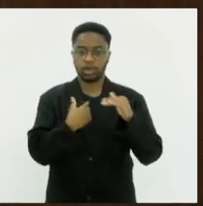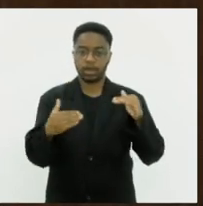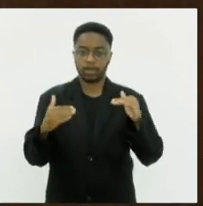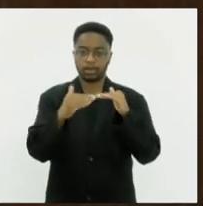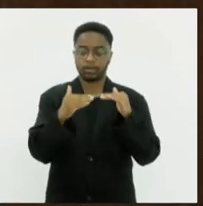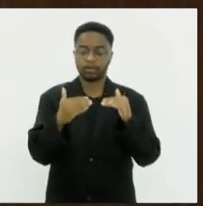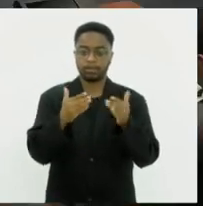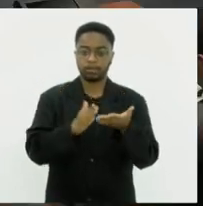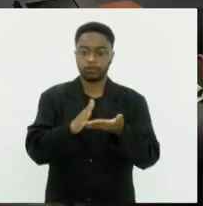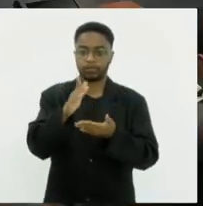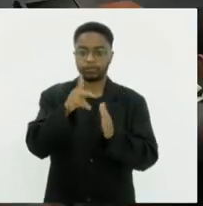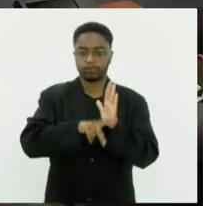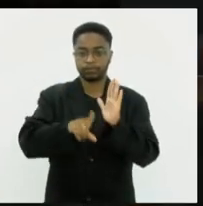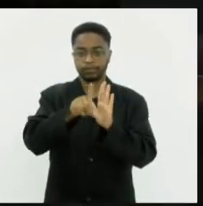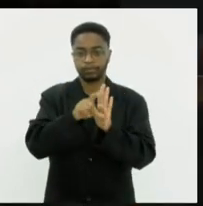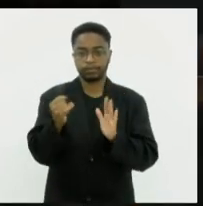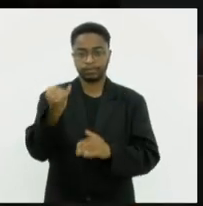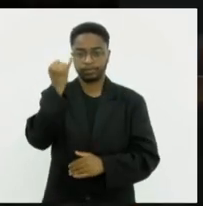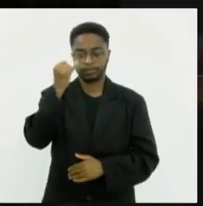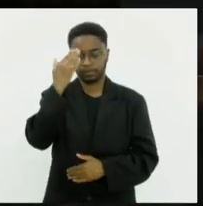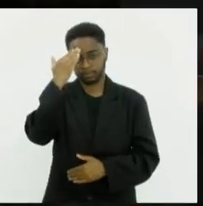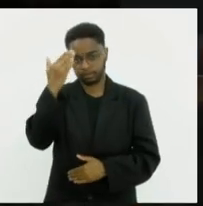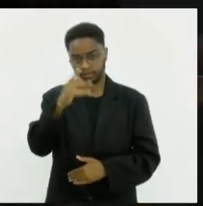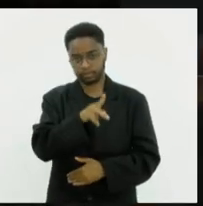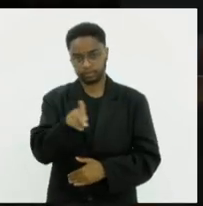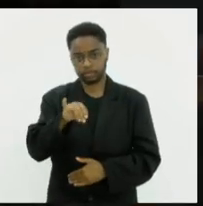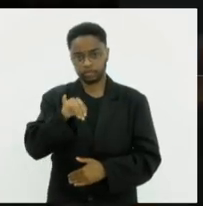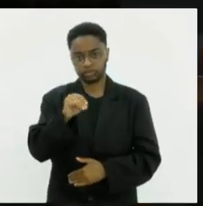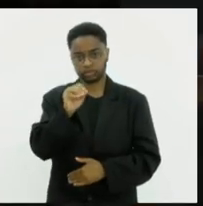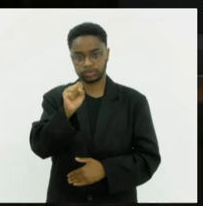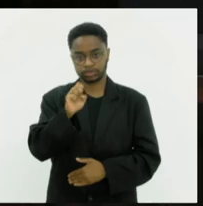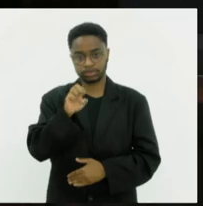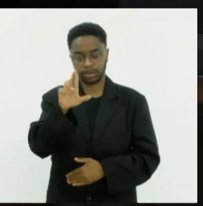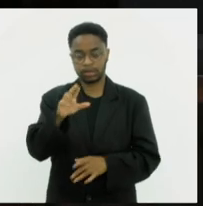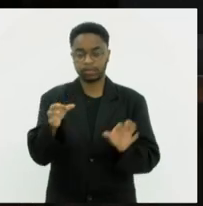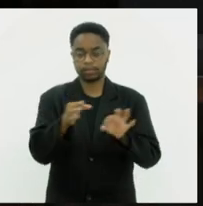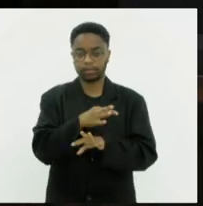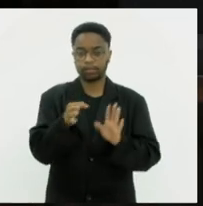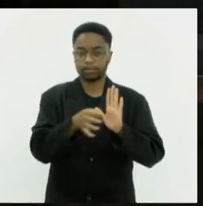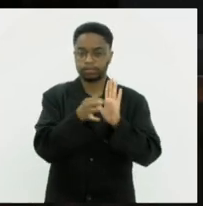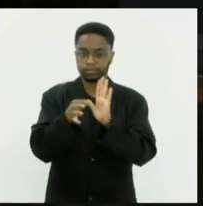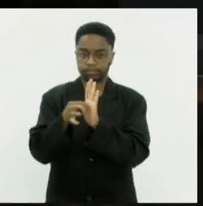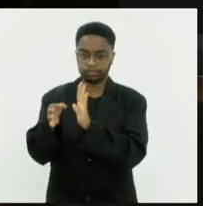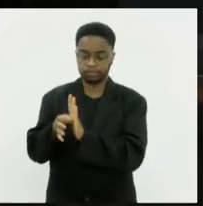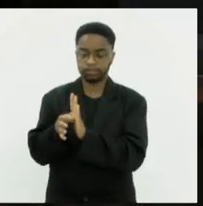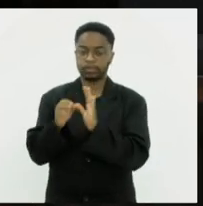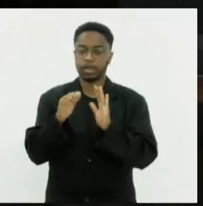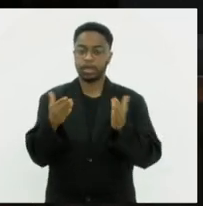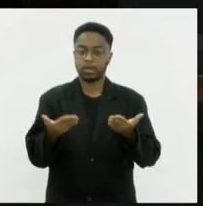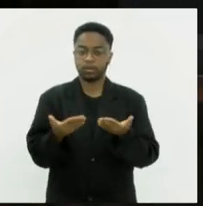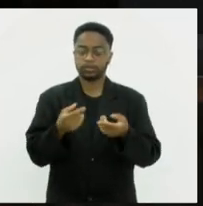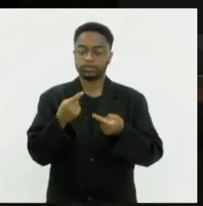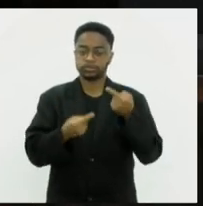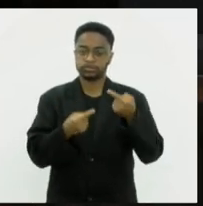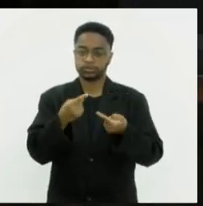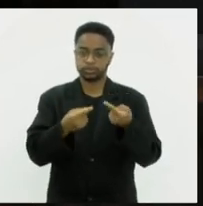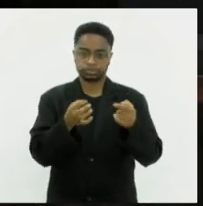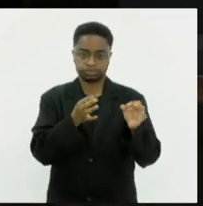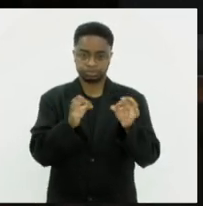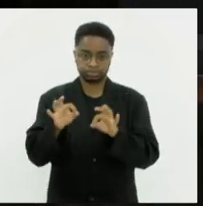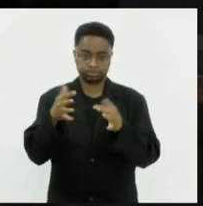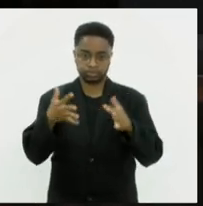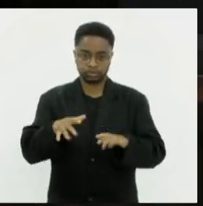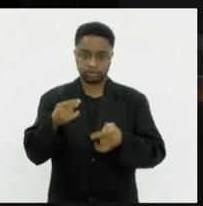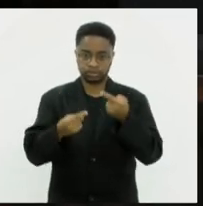projeto de lei. Obrigada, professor Josemar. Com os pareceres emitidos em discussão, não havendo